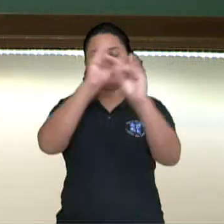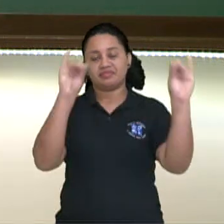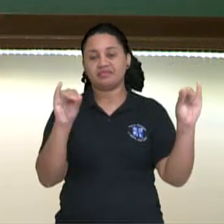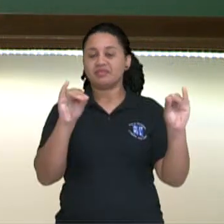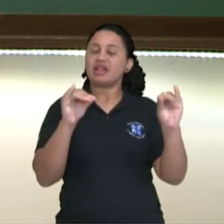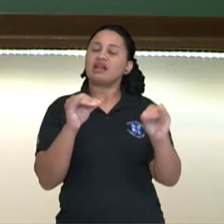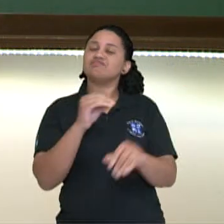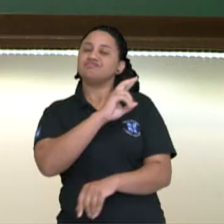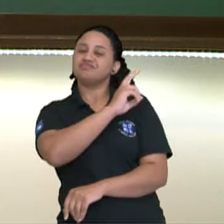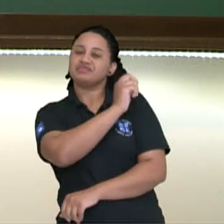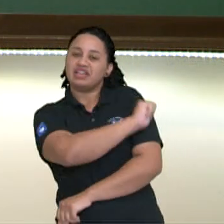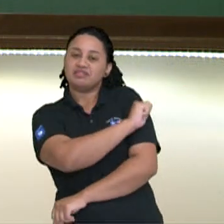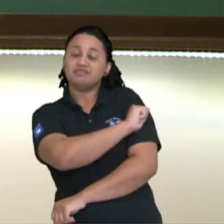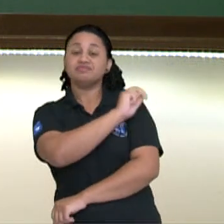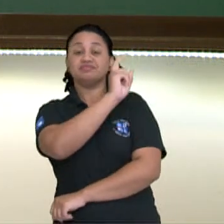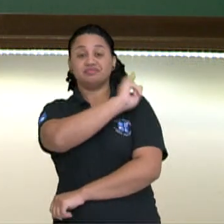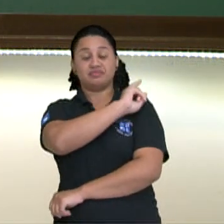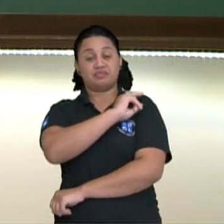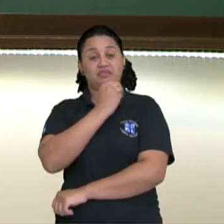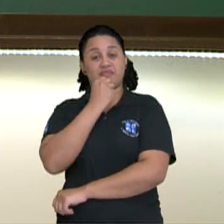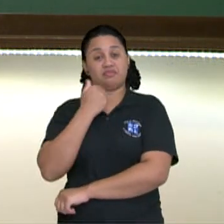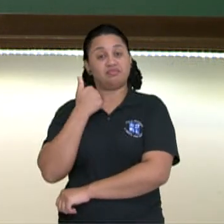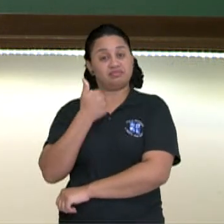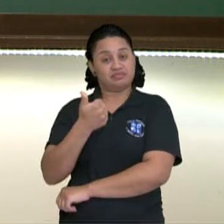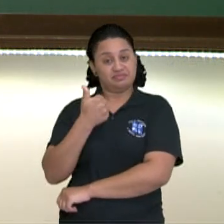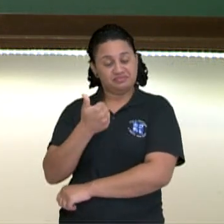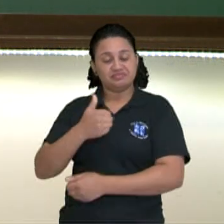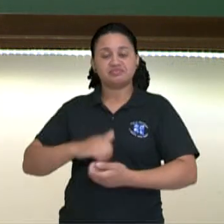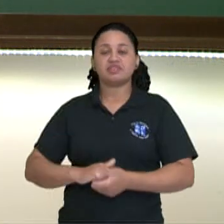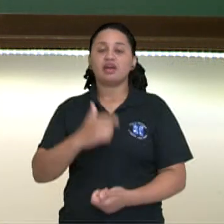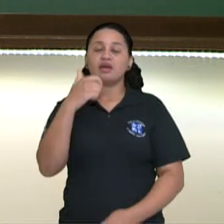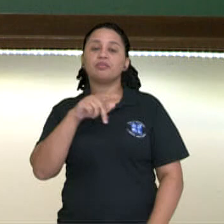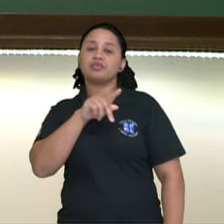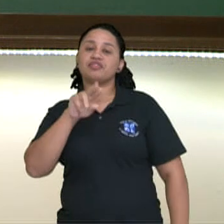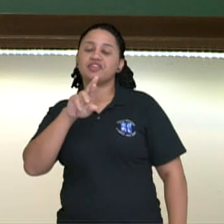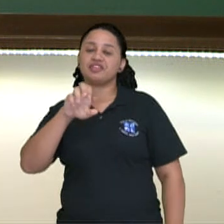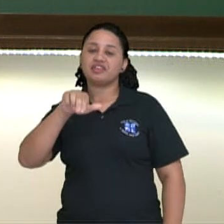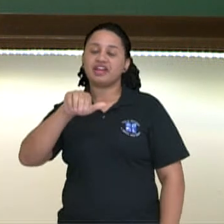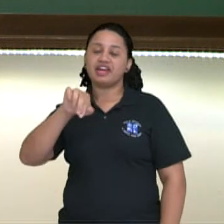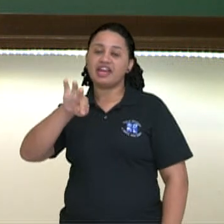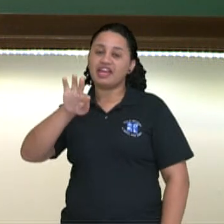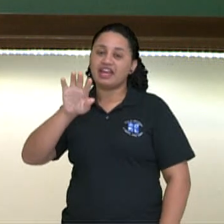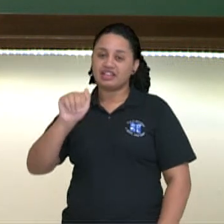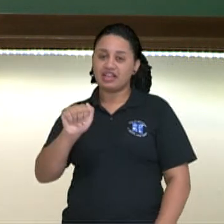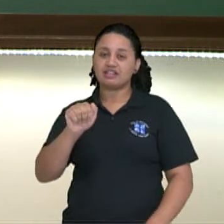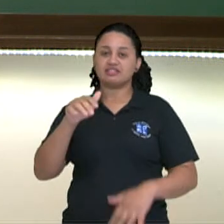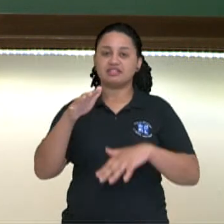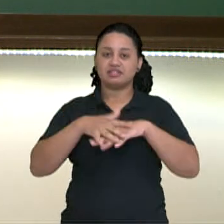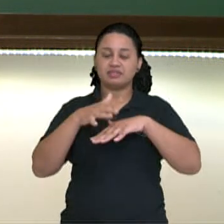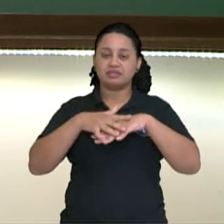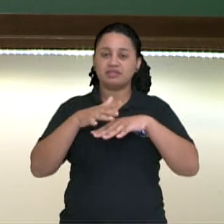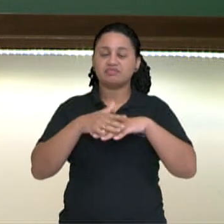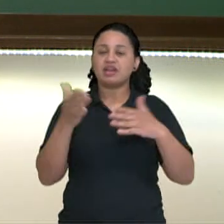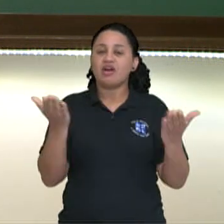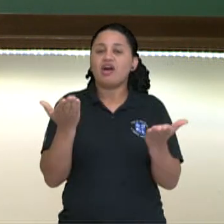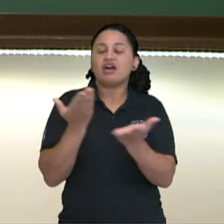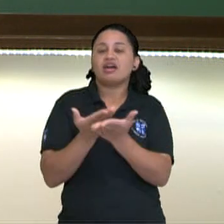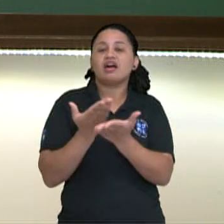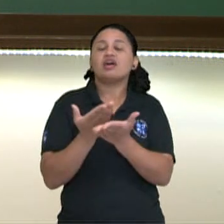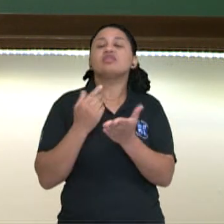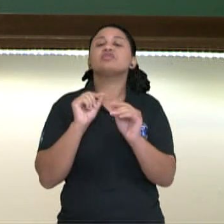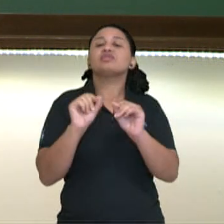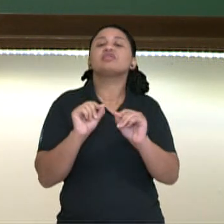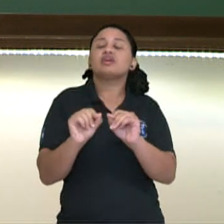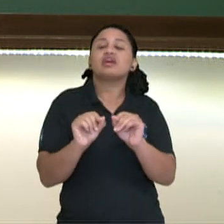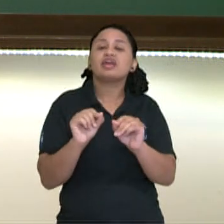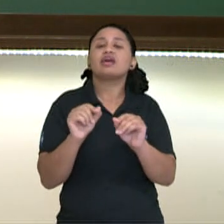Olá, pessoal da segunda série, tudo bem com vocês? Eu sou a professora Renata, de Matemática, e na nossa aula de hoje nós vamos falar